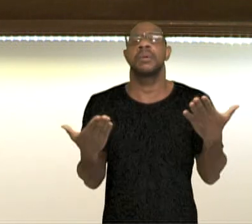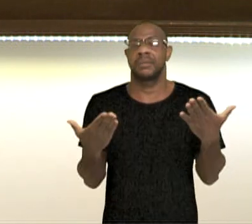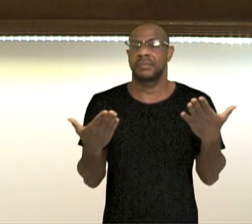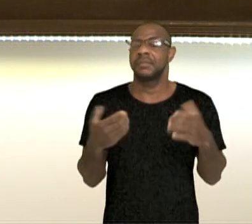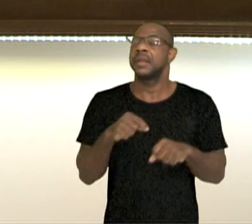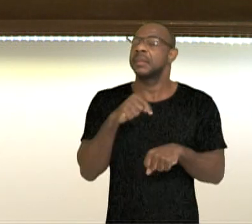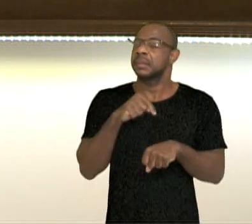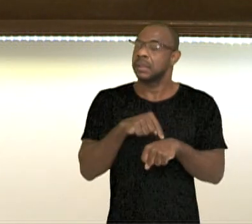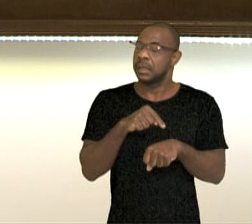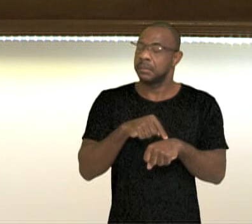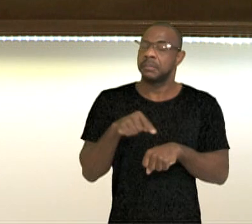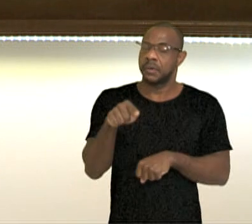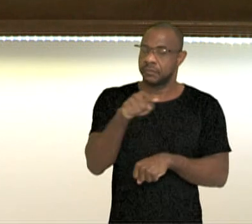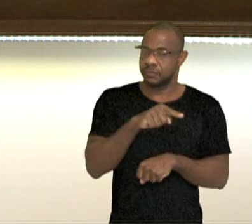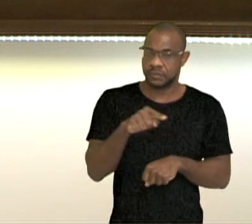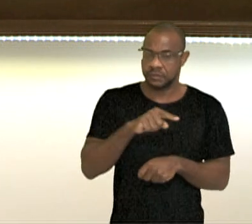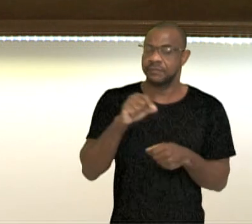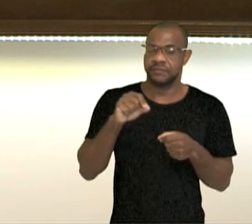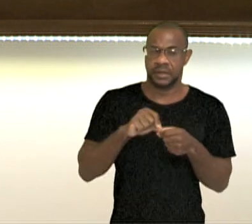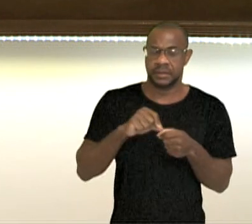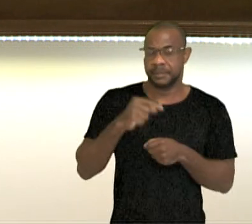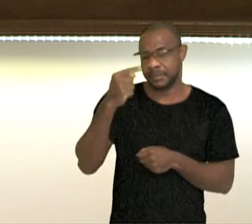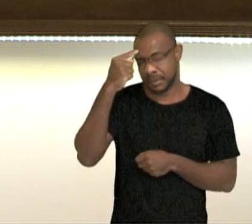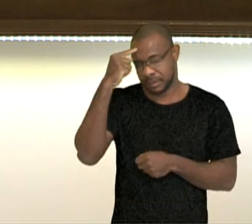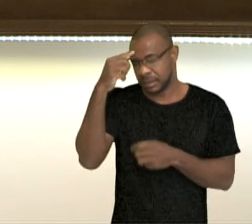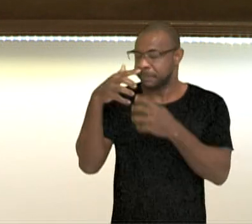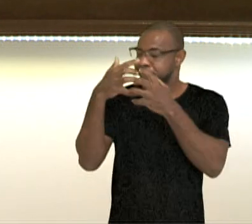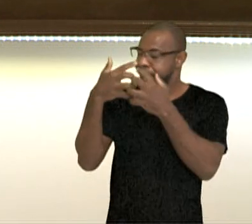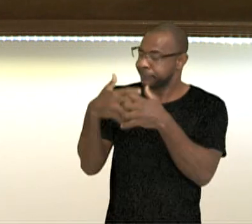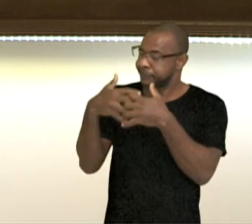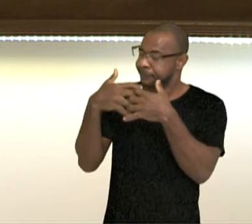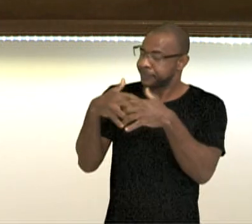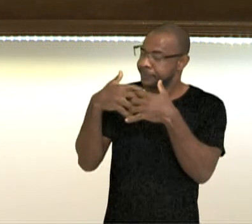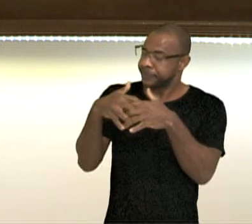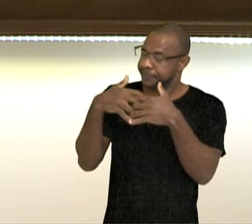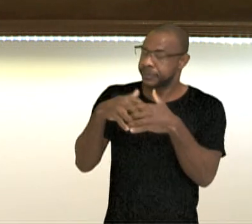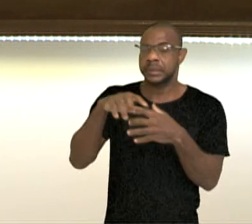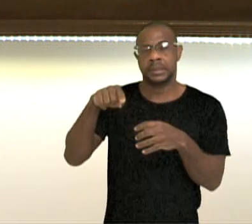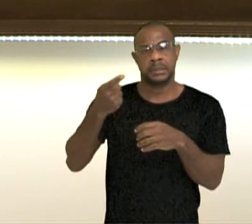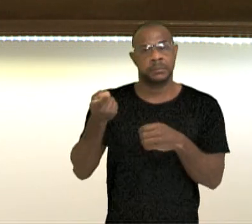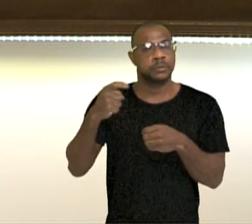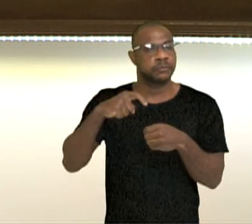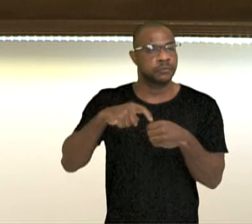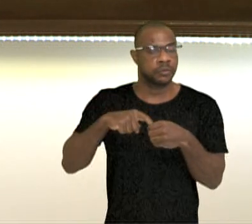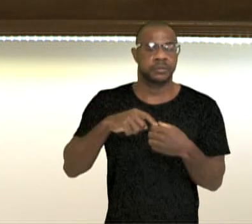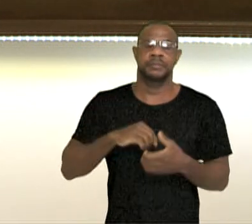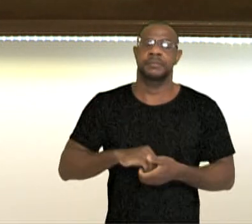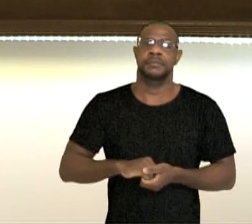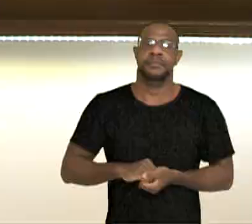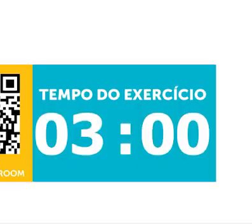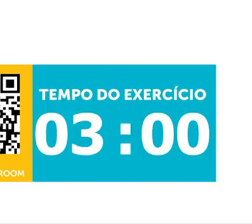dar um tempinho para vocês pensarem, desenharem e a gente já volta.